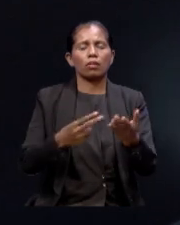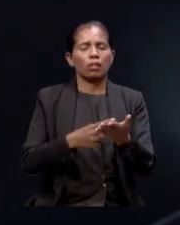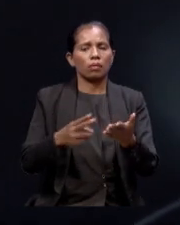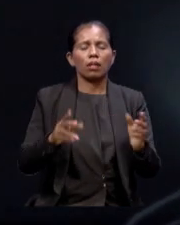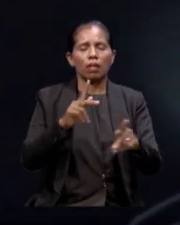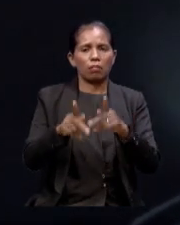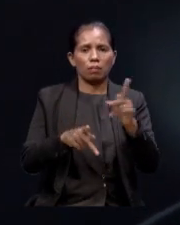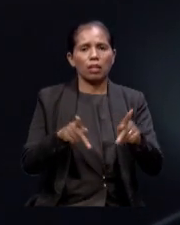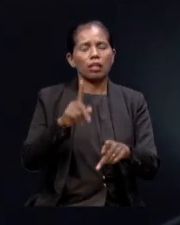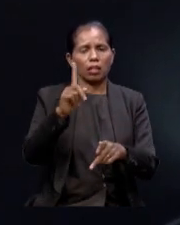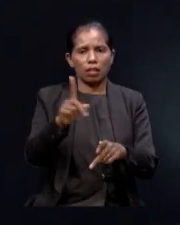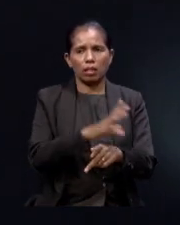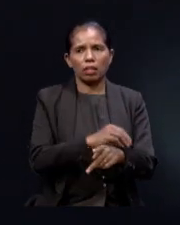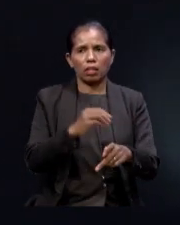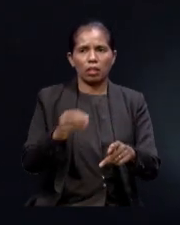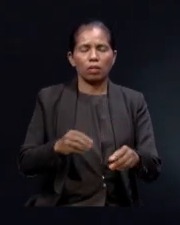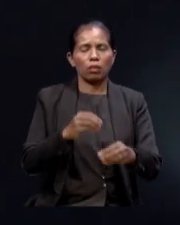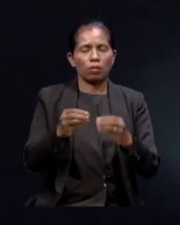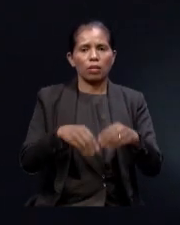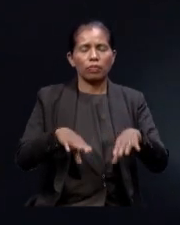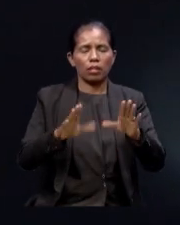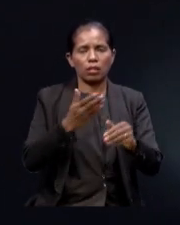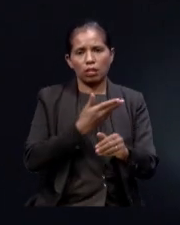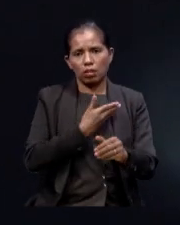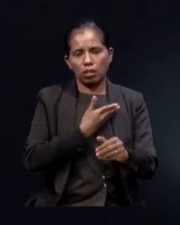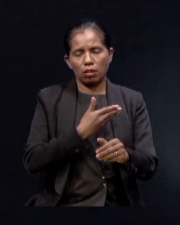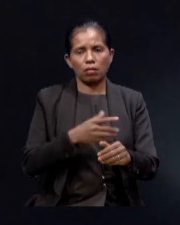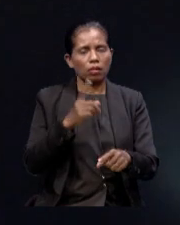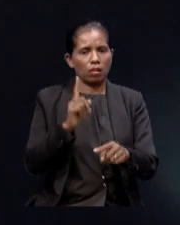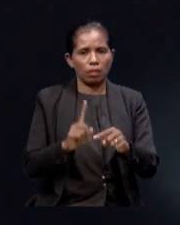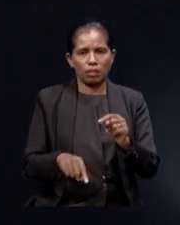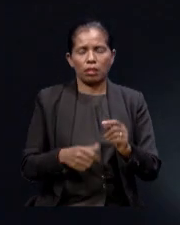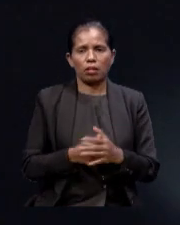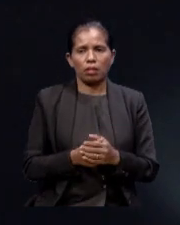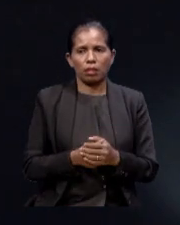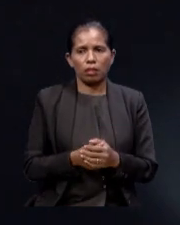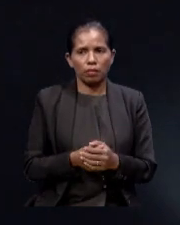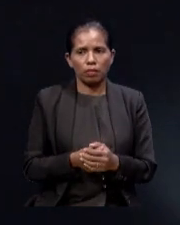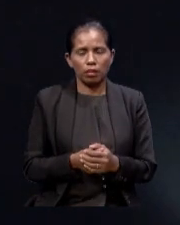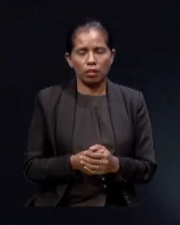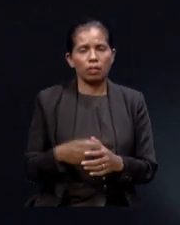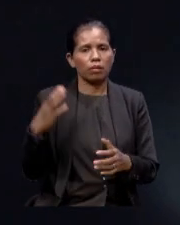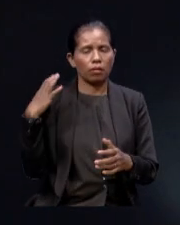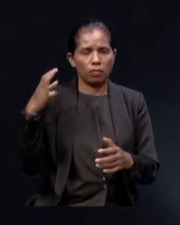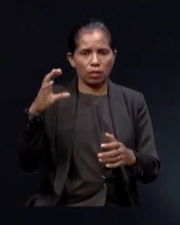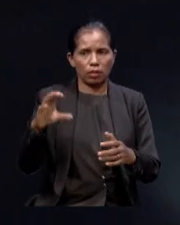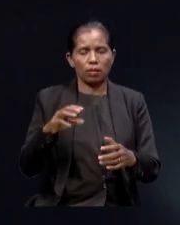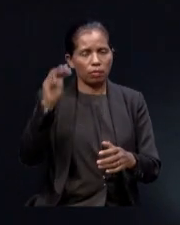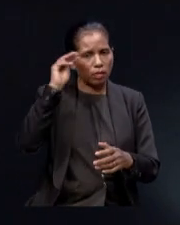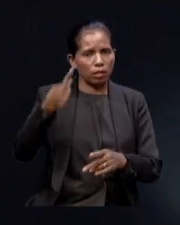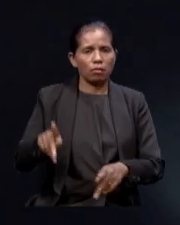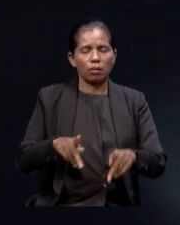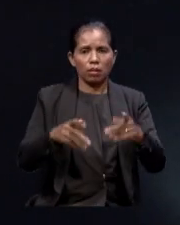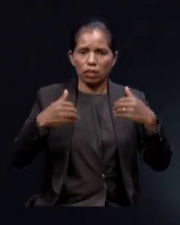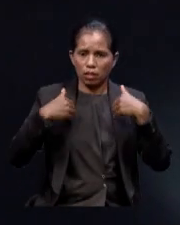bem na série nenê né quando vai preso né competência o Ministério Público vai nem competência só competência né